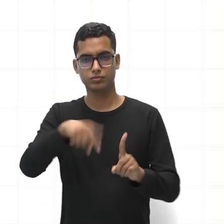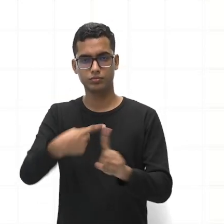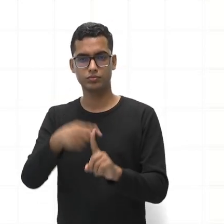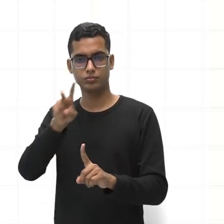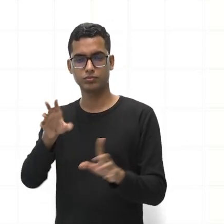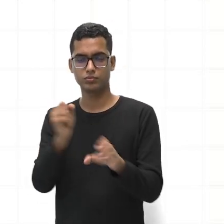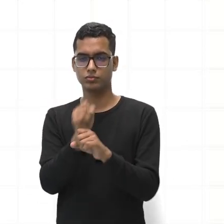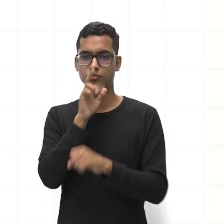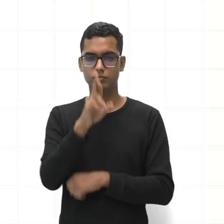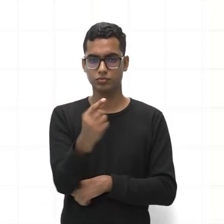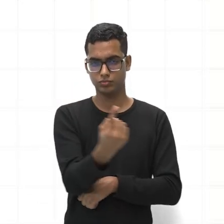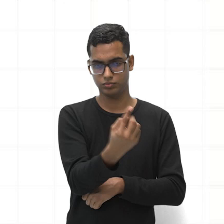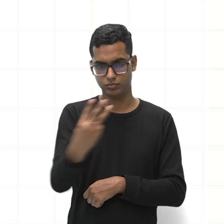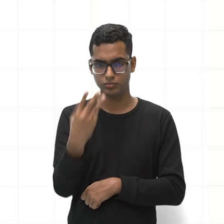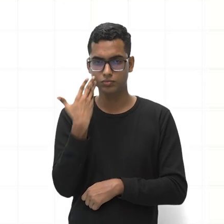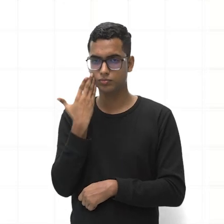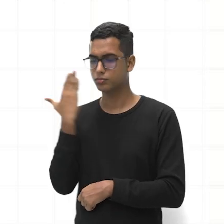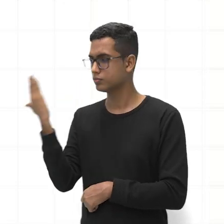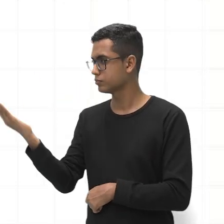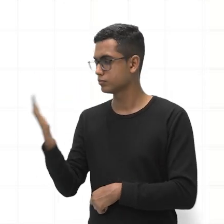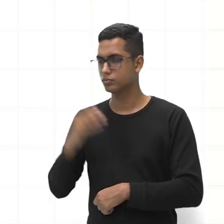Quantos pescadores, né,